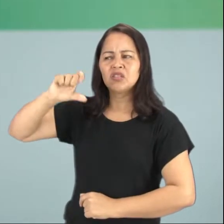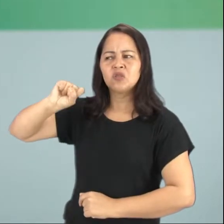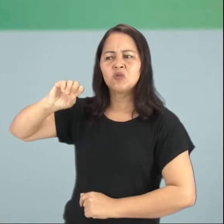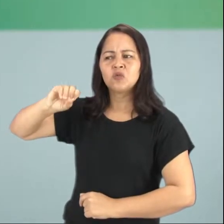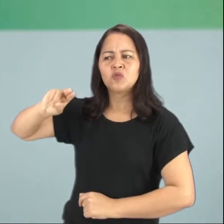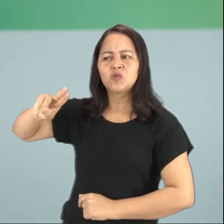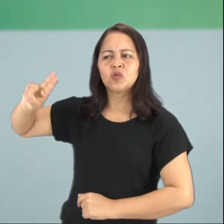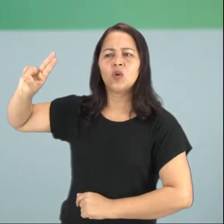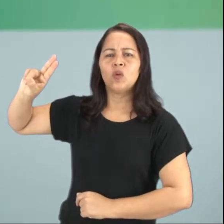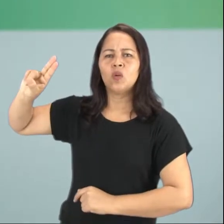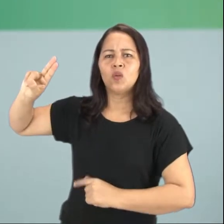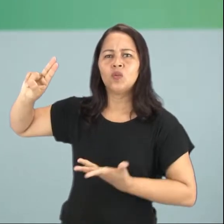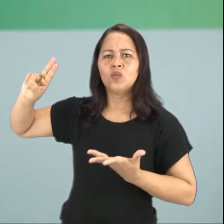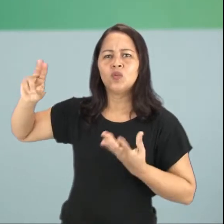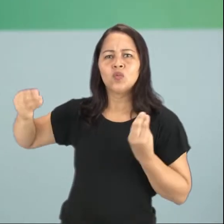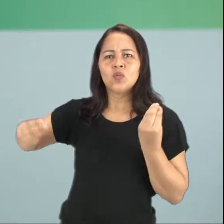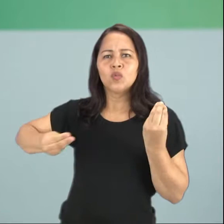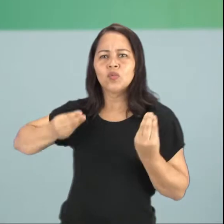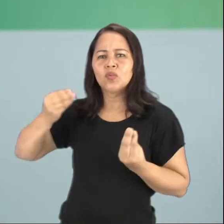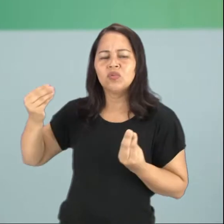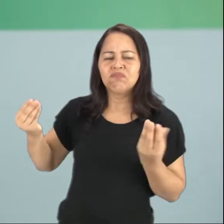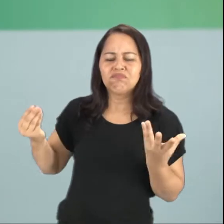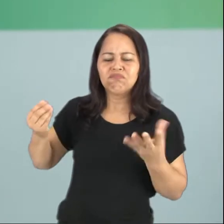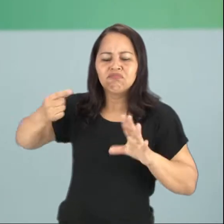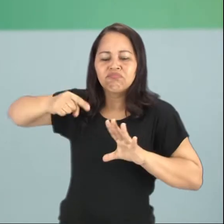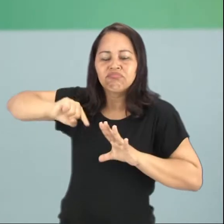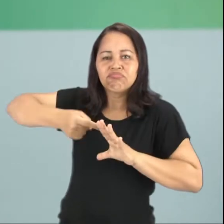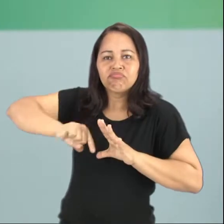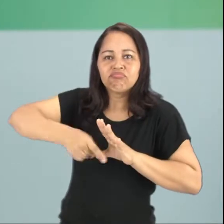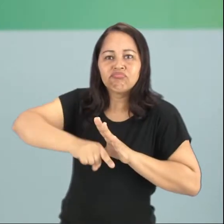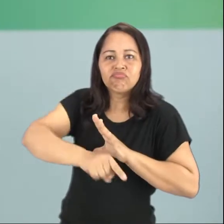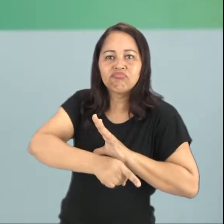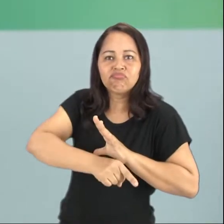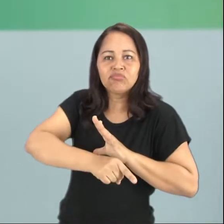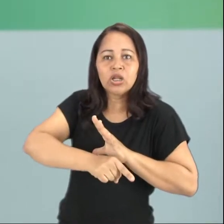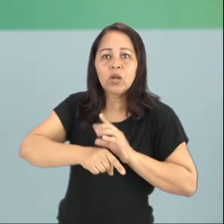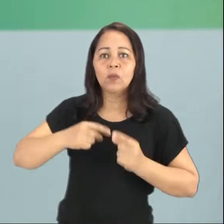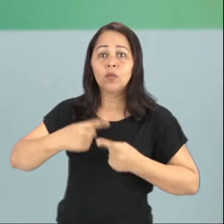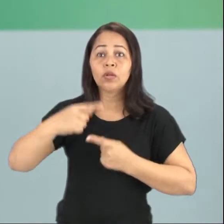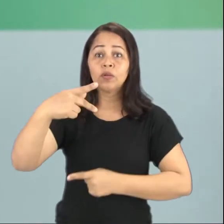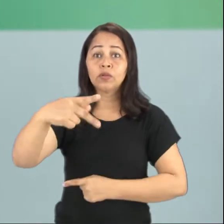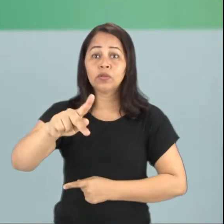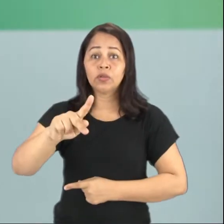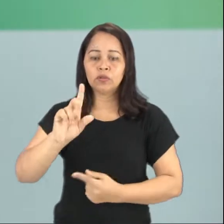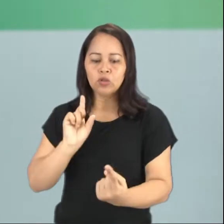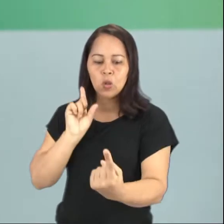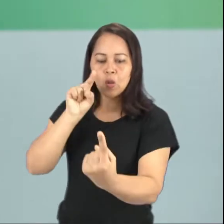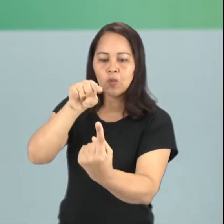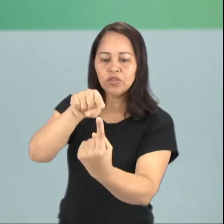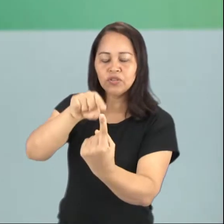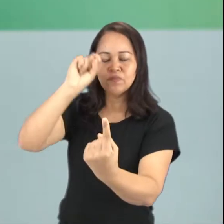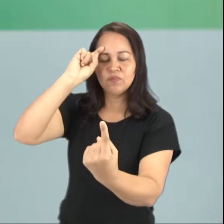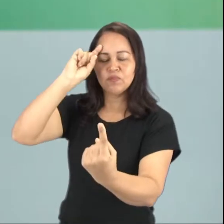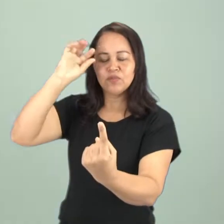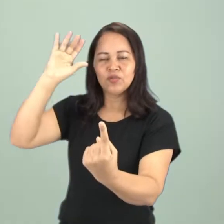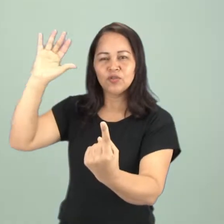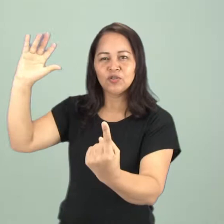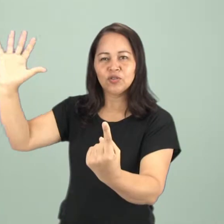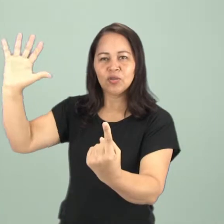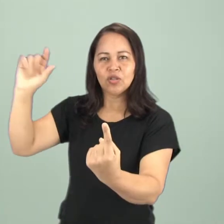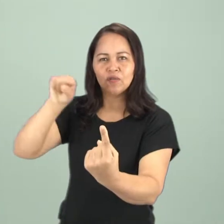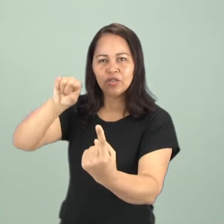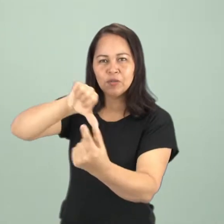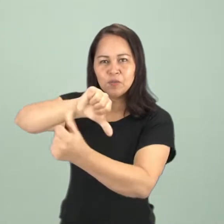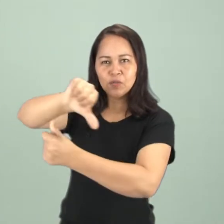onde vocês vinham, mas agora eu vou ser mais específico, eu estou falando dos seus sonhos, dos seus objetivos. Você tem mudado ele